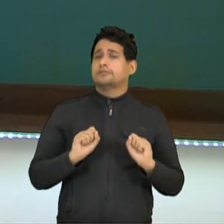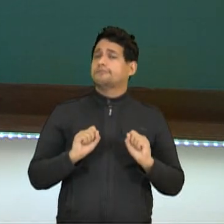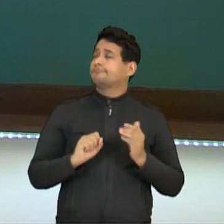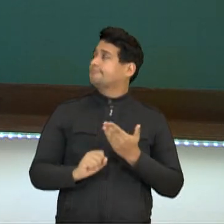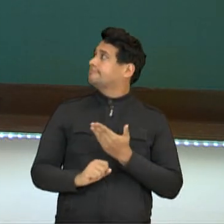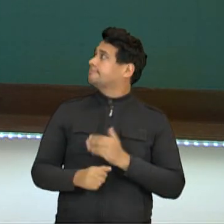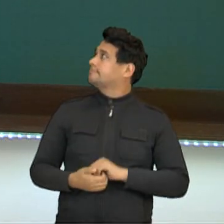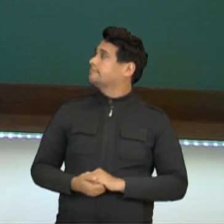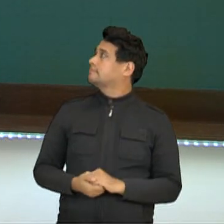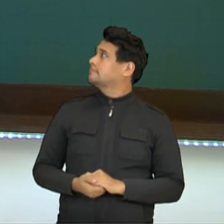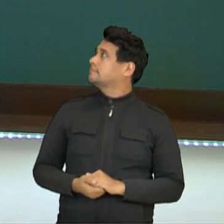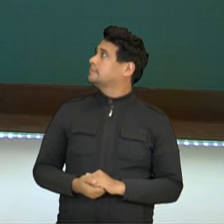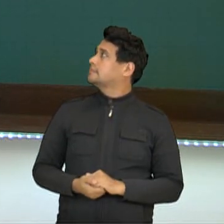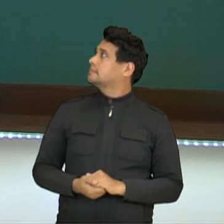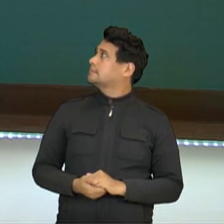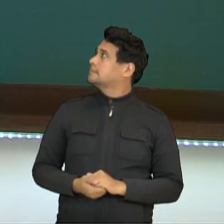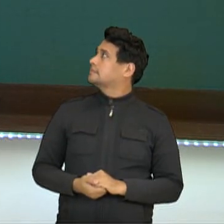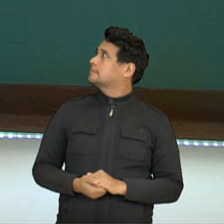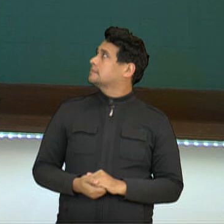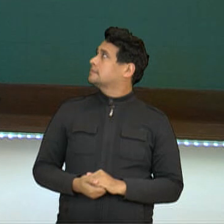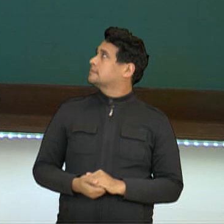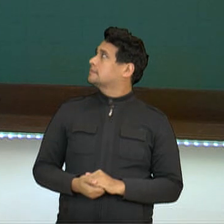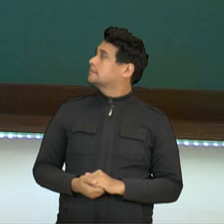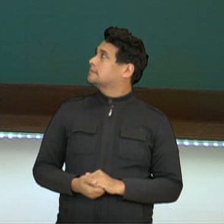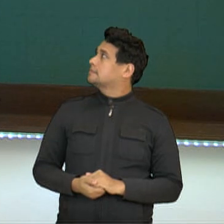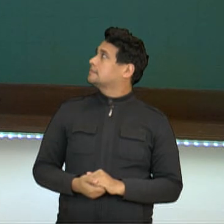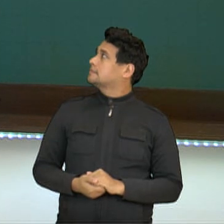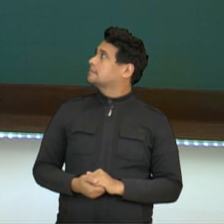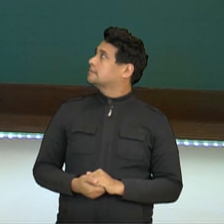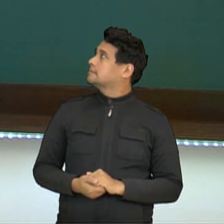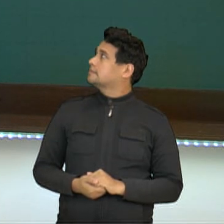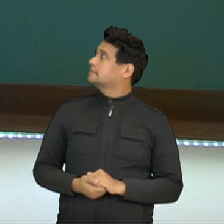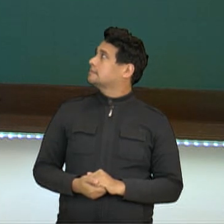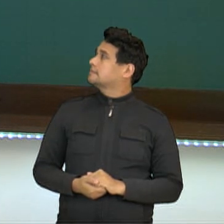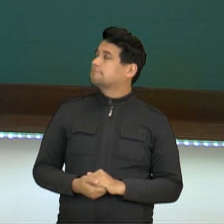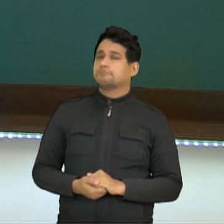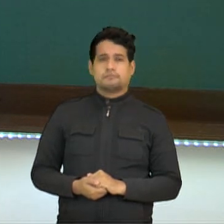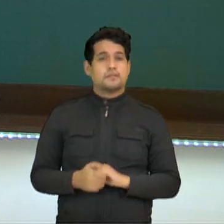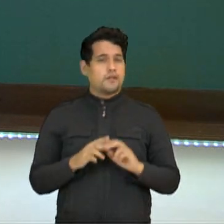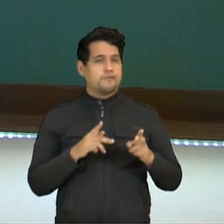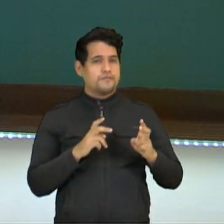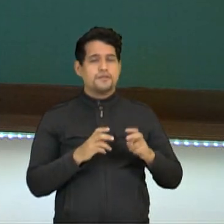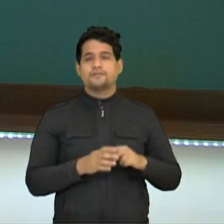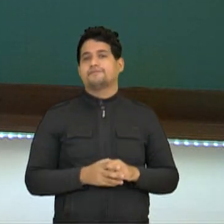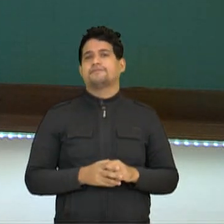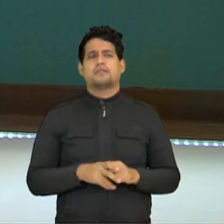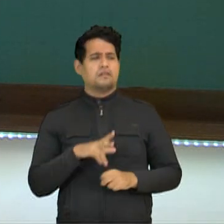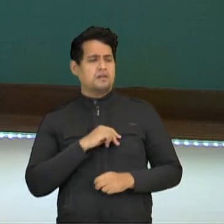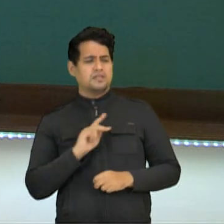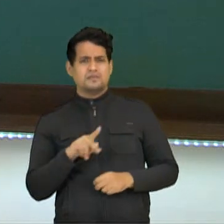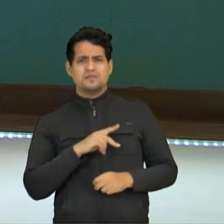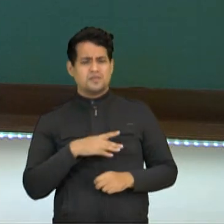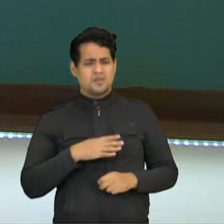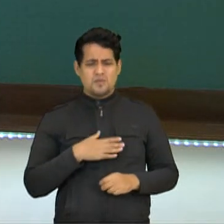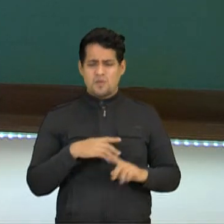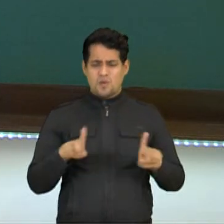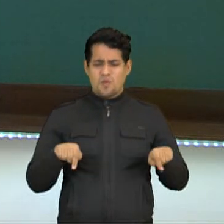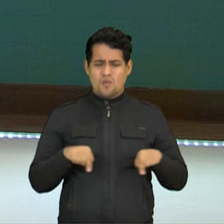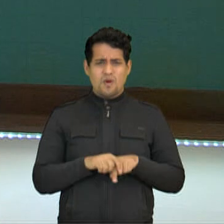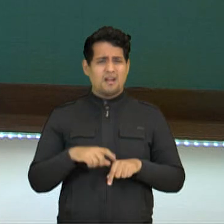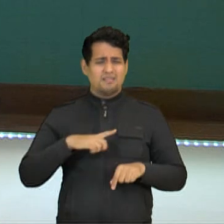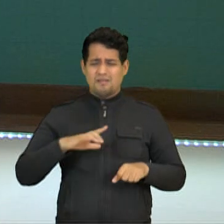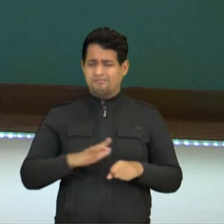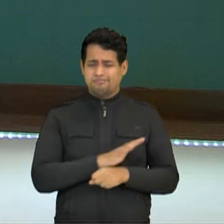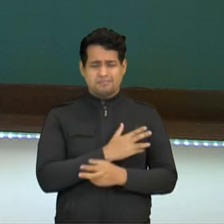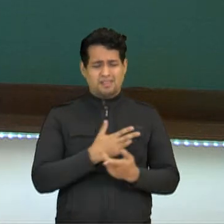uma lamp, a lâmpada, o abajur, e o mirror, o espelho. Ah, professora, mas no meu quarto tem